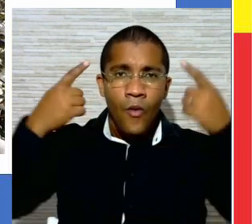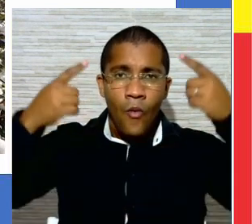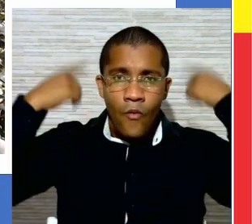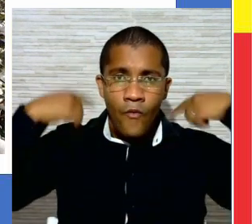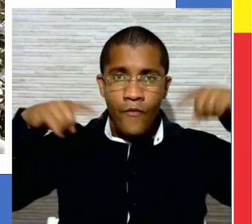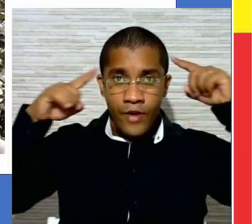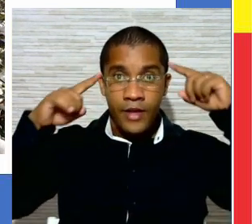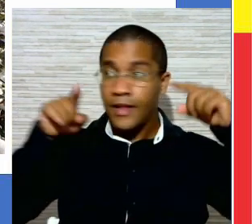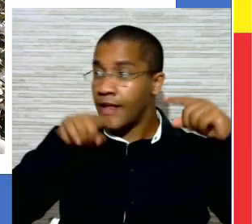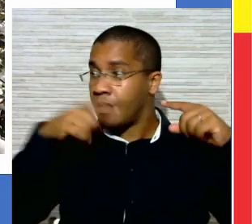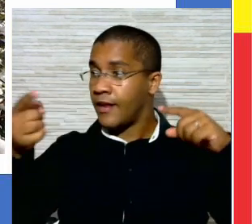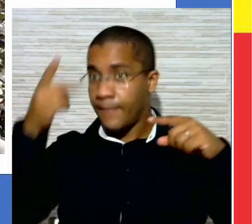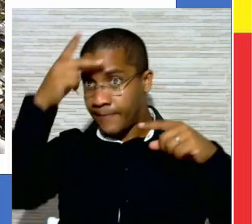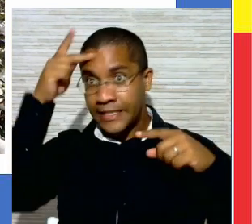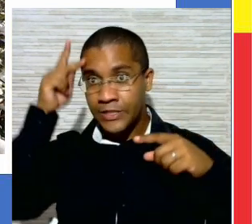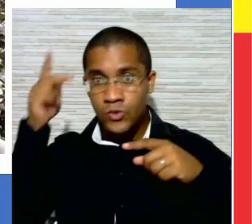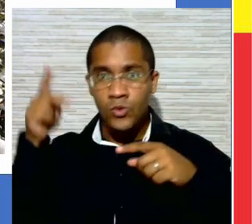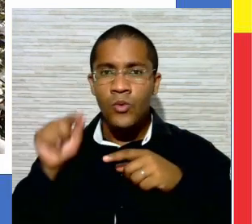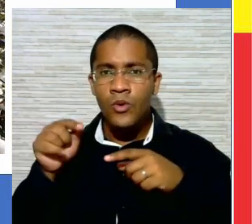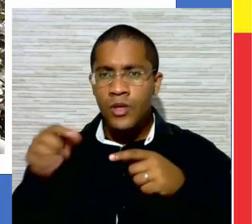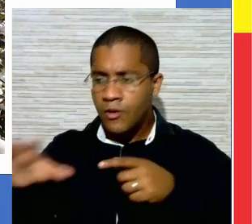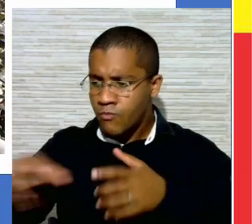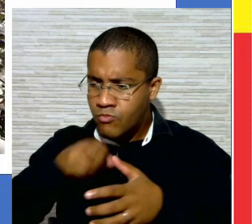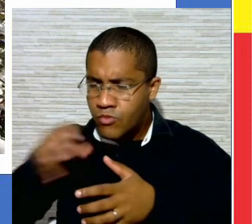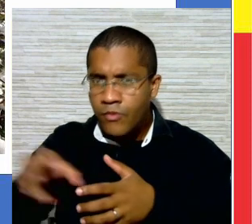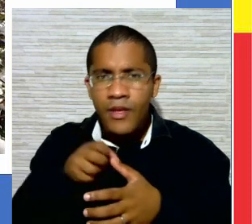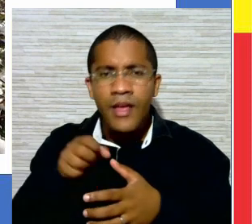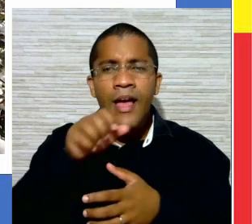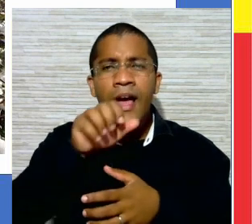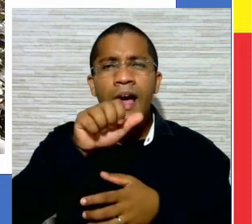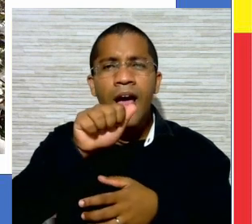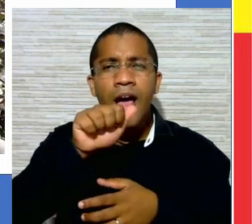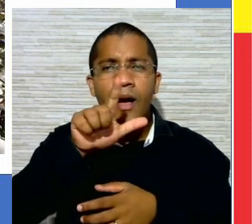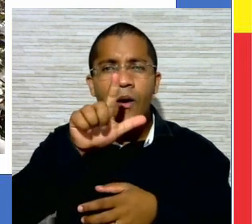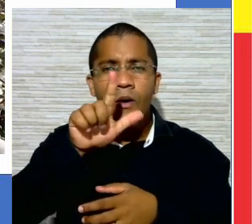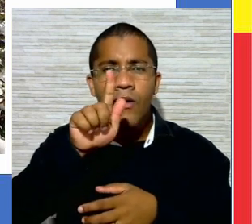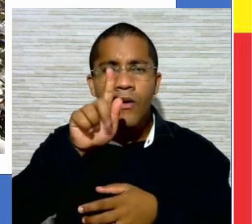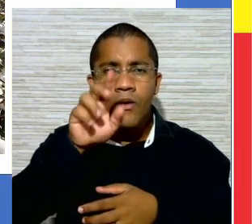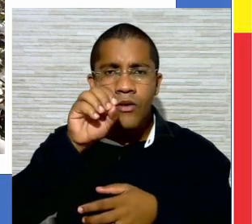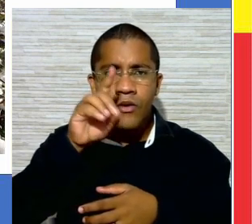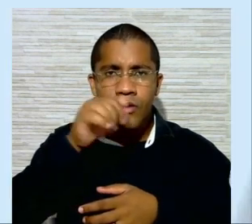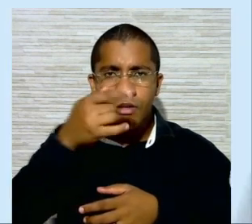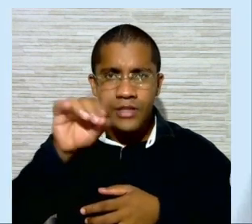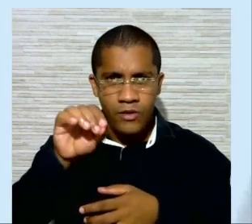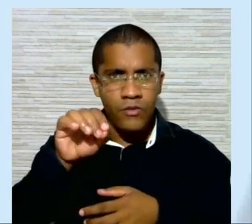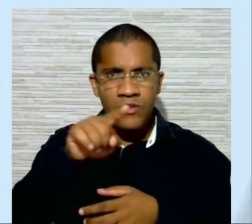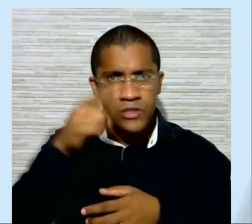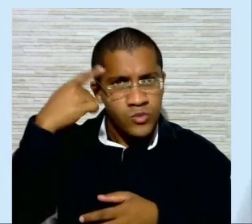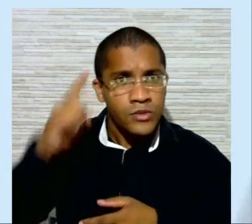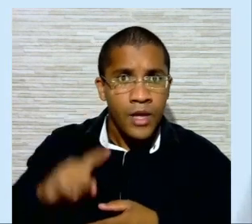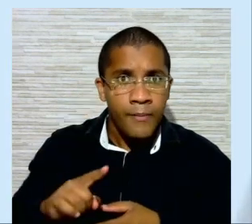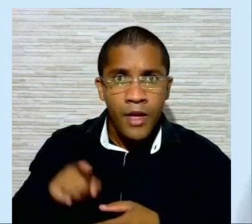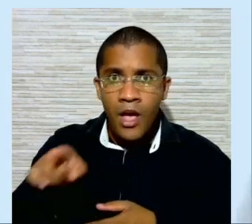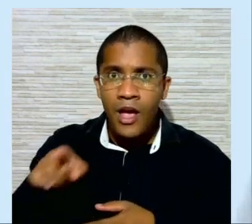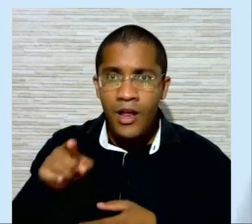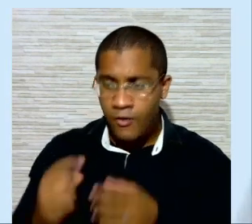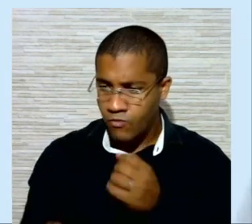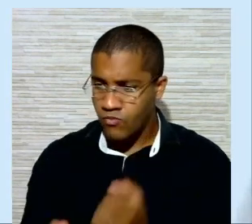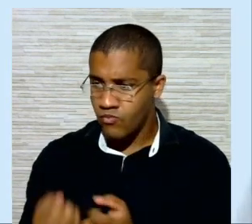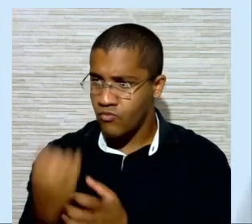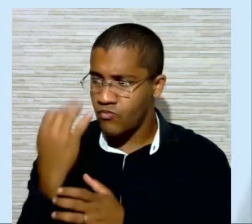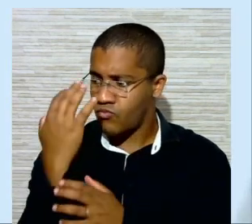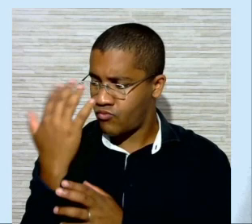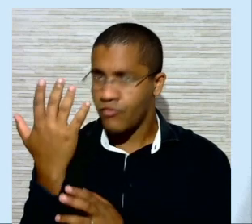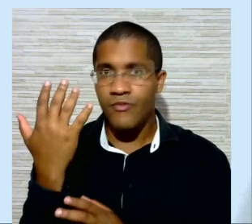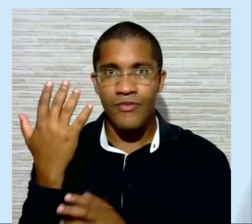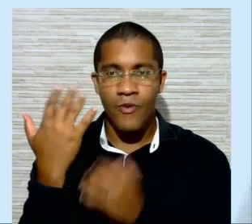umas pessoas aí retirando, né? Extraindo o algodão. Para você que não sabia, o algodão ele nasce